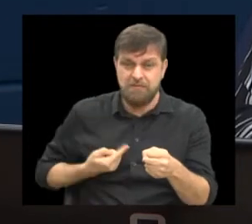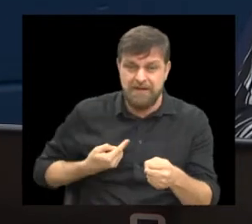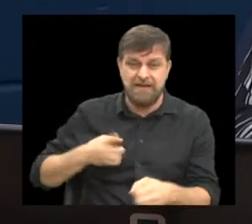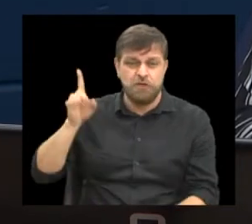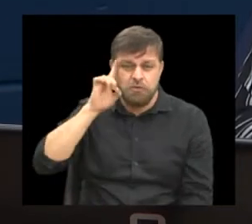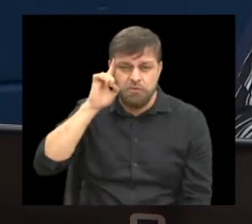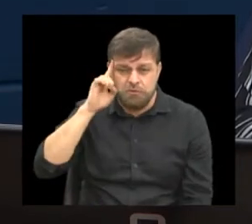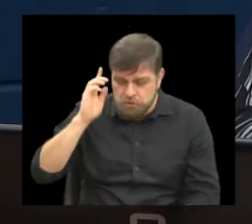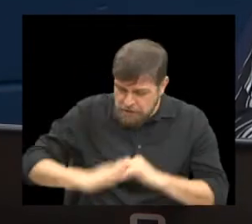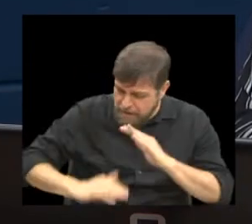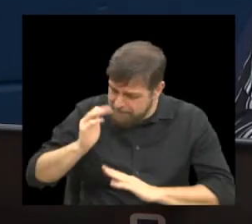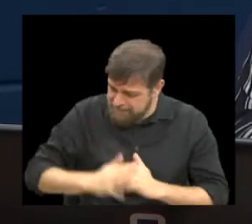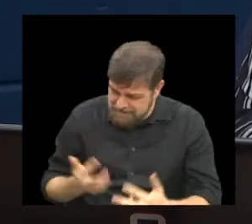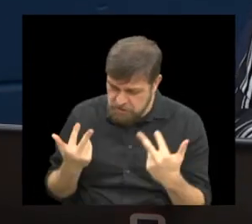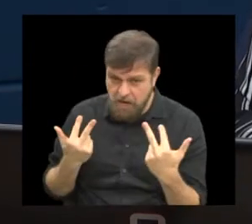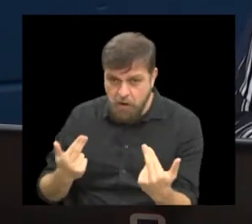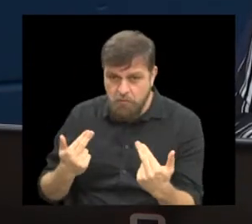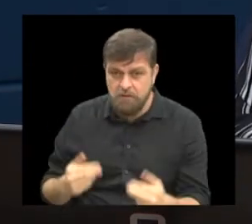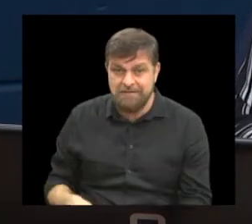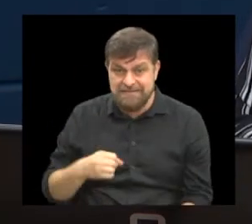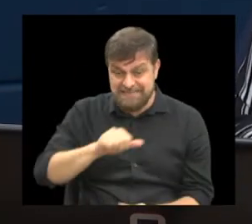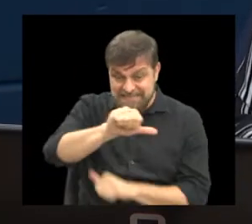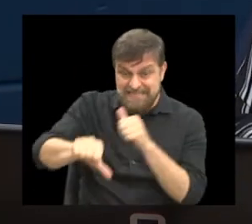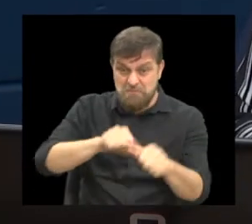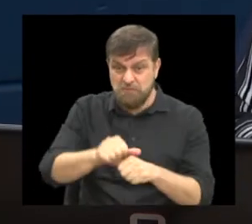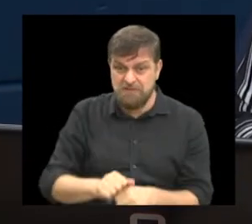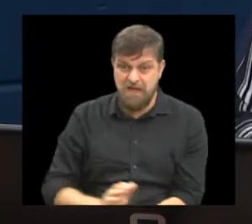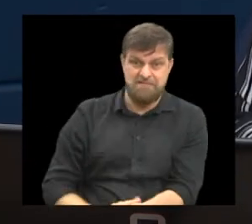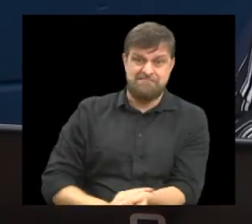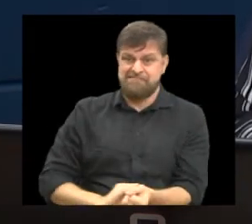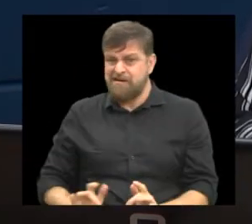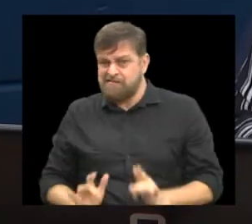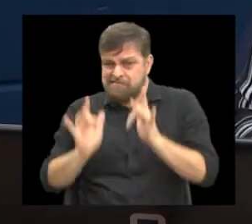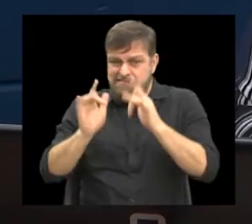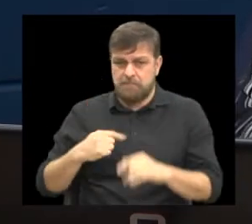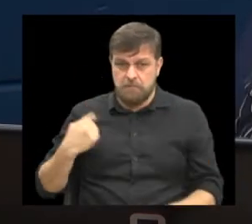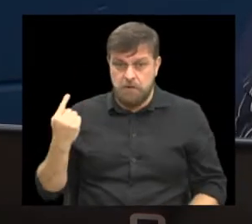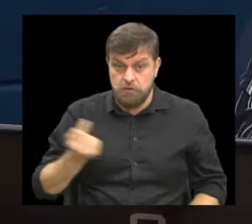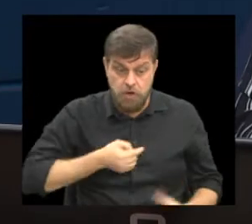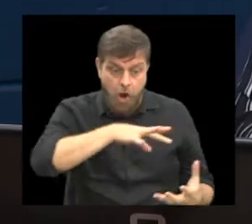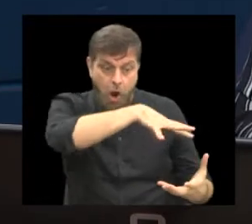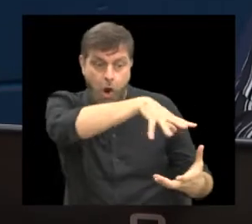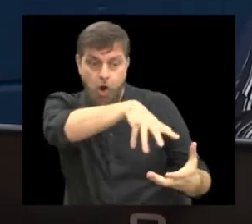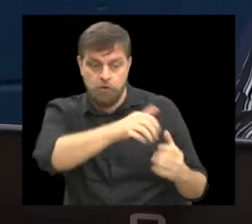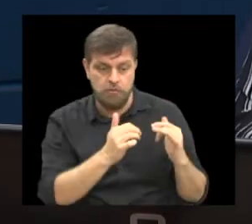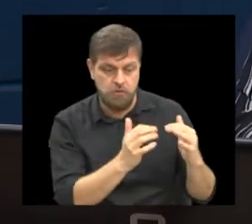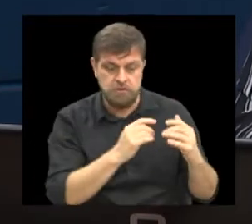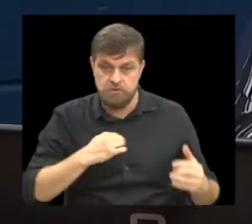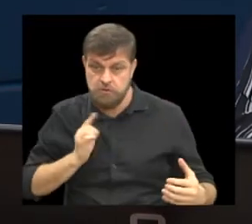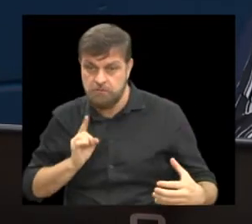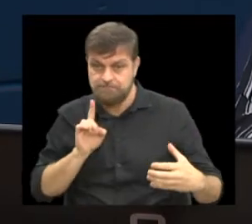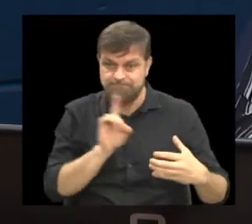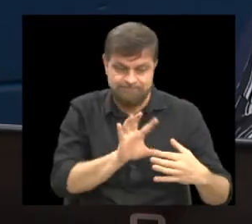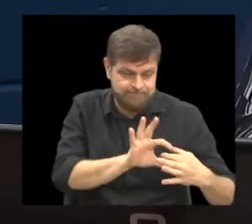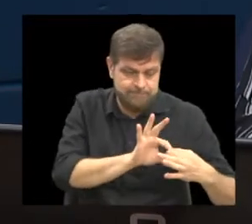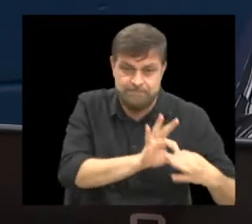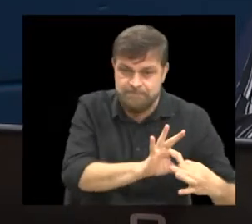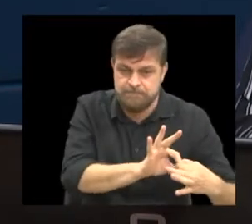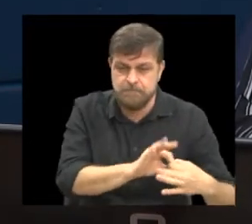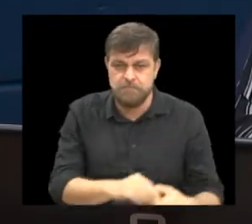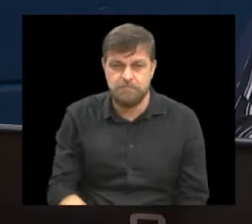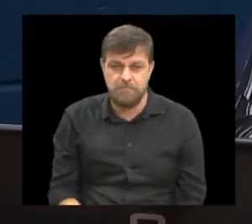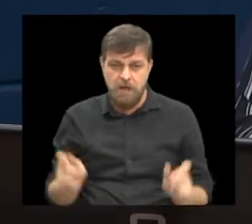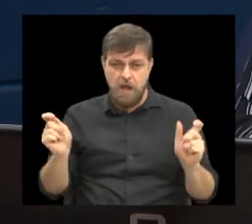é importante. Eles desestruturam. Por isso que a gente sempre fala, vamos entrar nesse mundo, vamos entrar nessa rotina. Então, eu